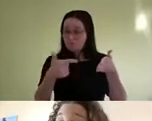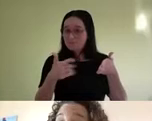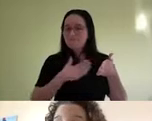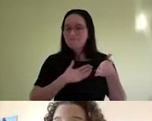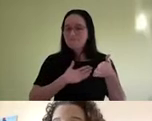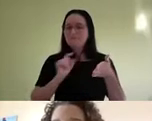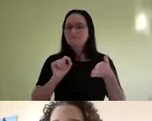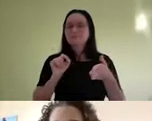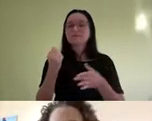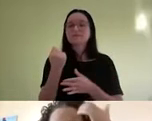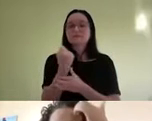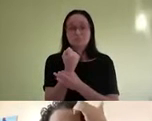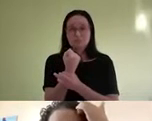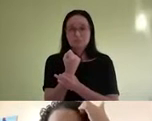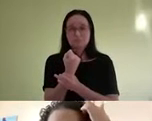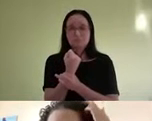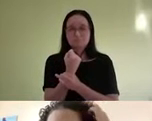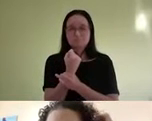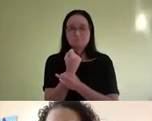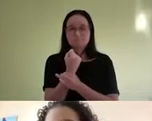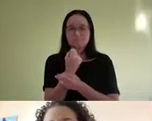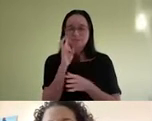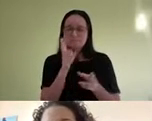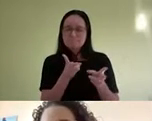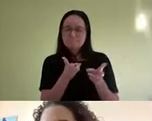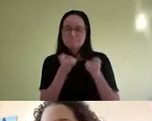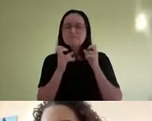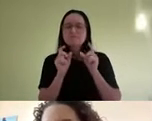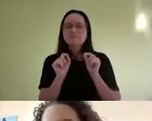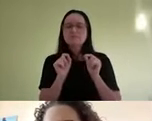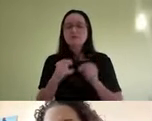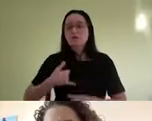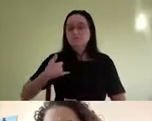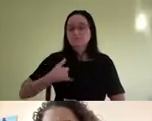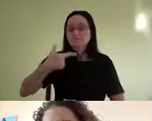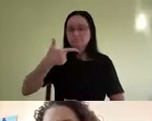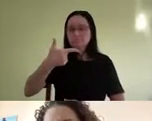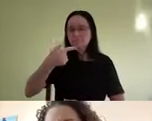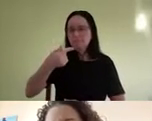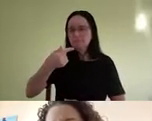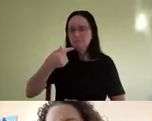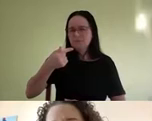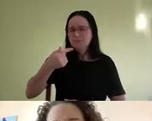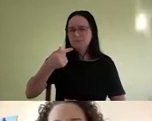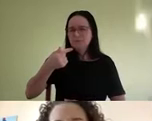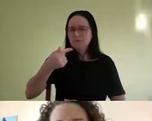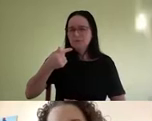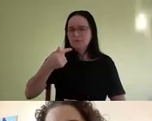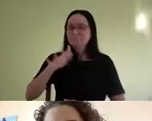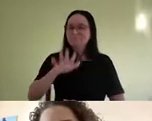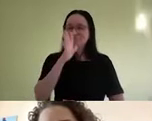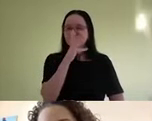parte de seguros, então eu percebi ali com 27 anos, até um pouco, um pouco tarde,